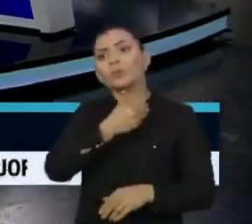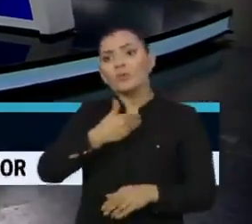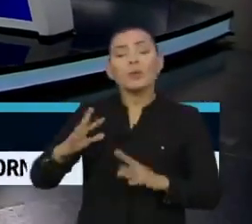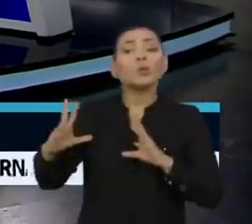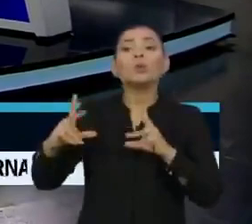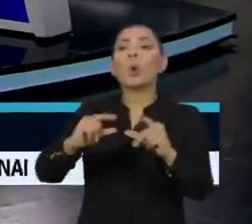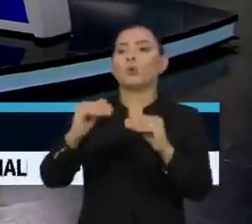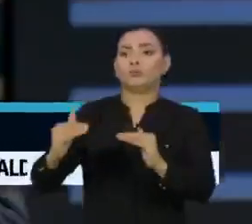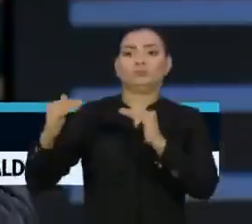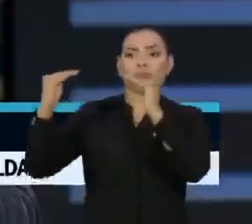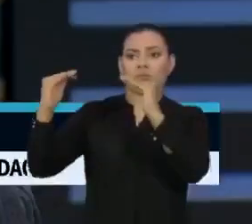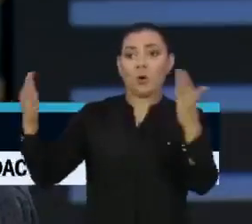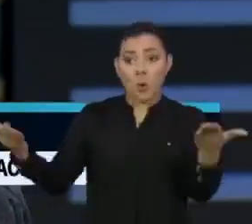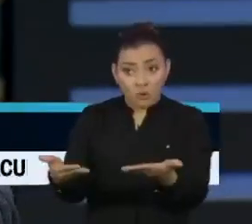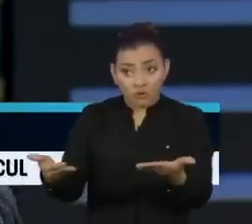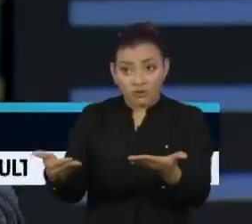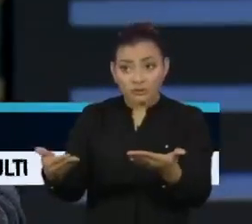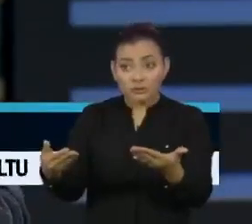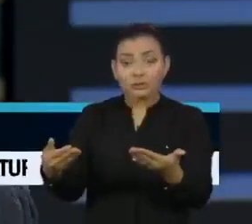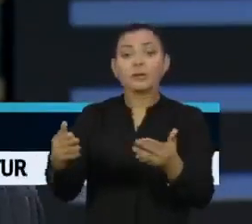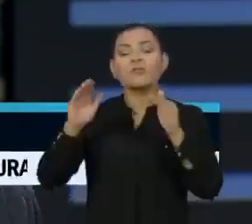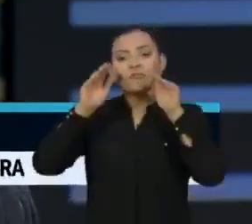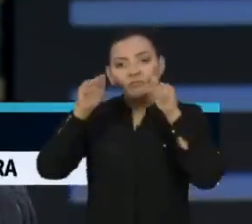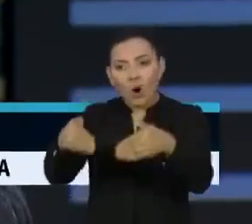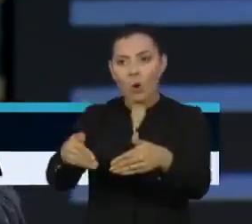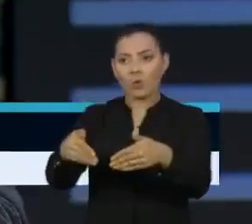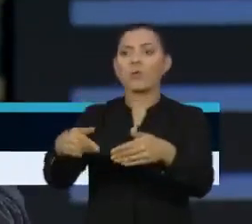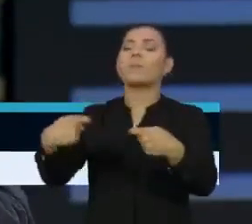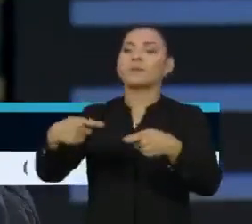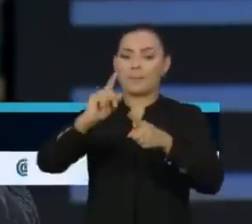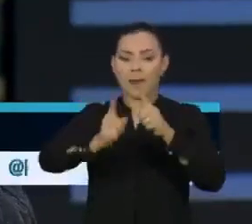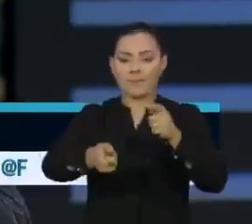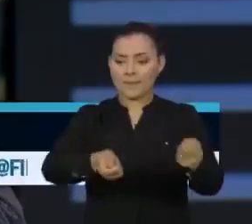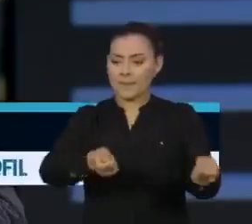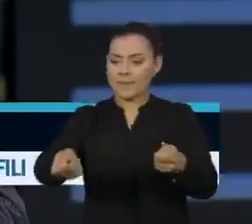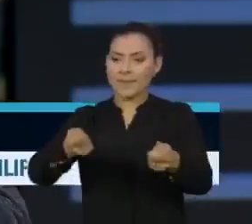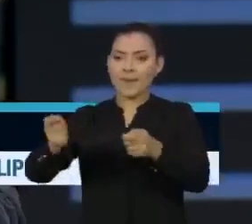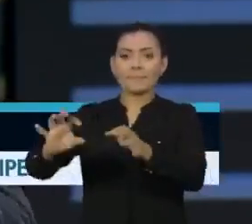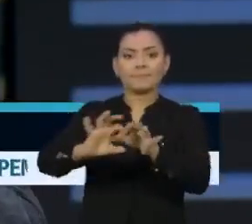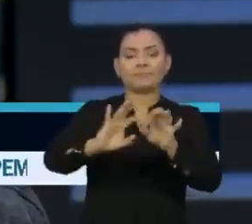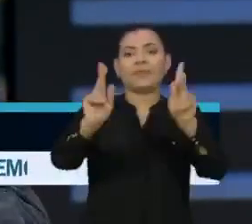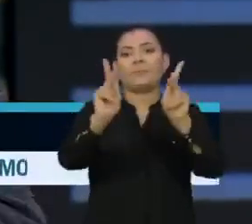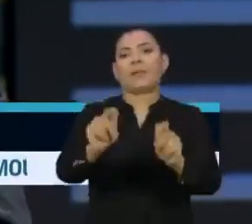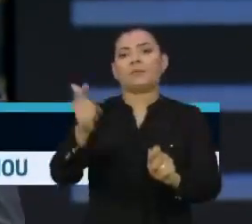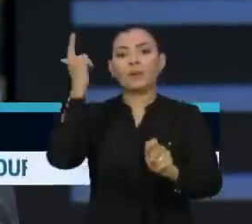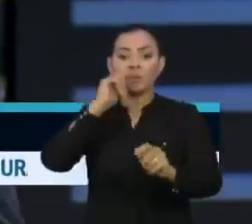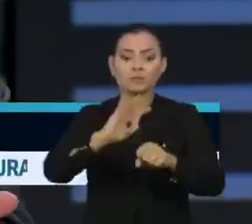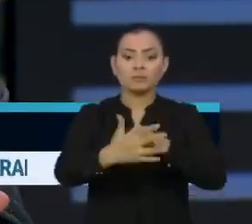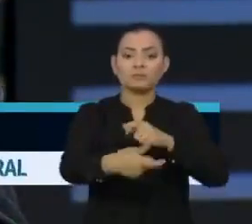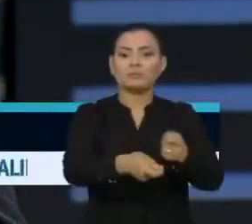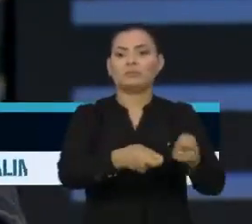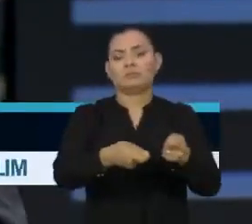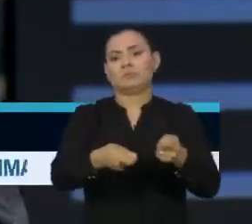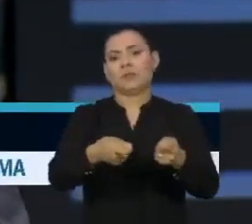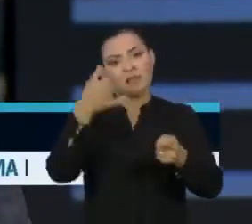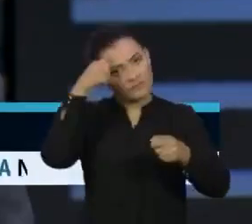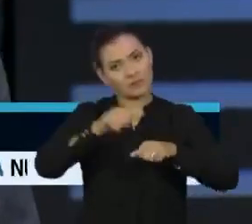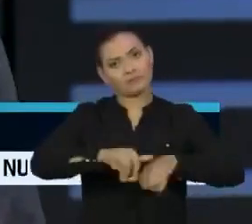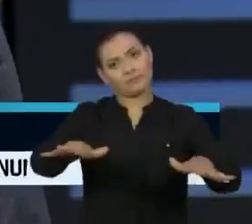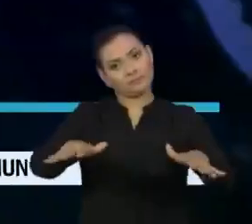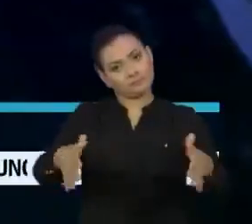autoridades estão fazendo neste momento é foco coordenação harmonia para combater o vírus e não o